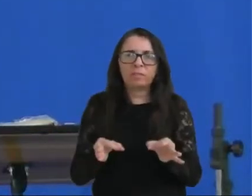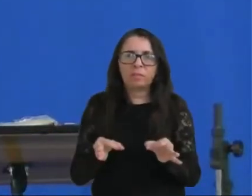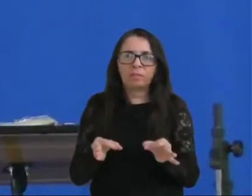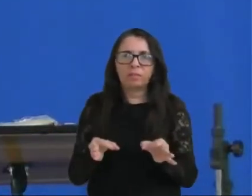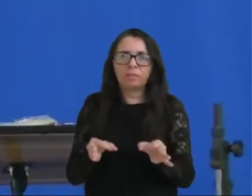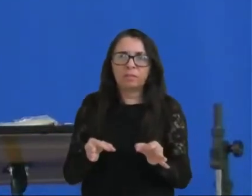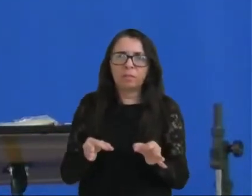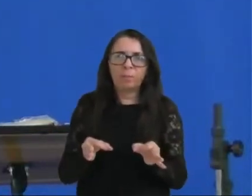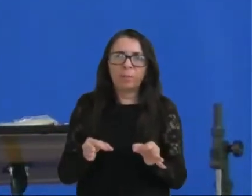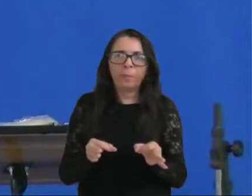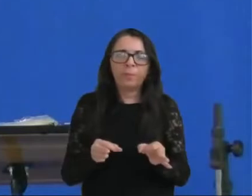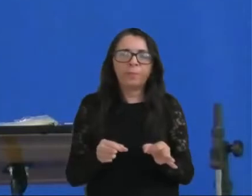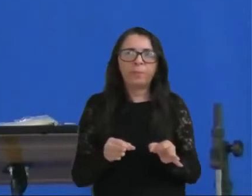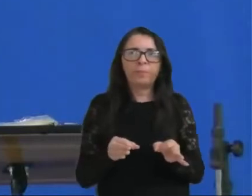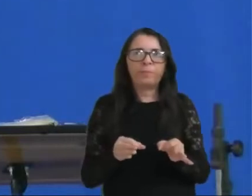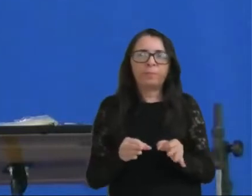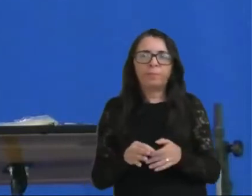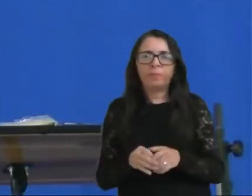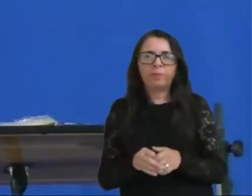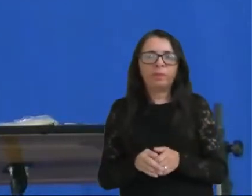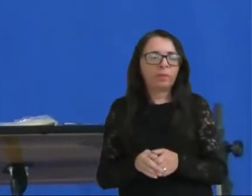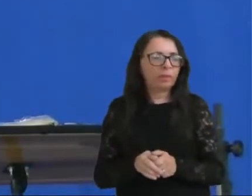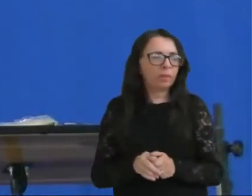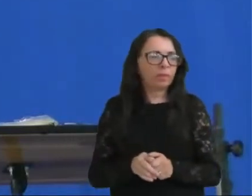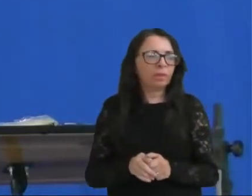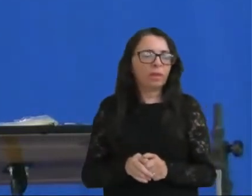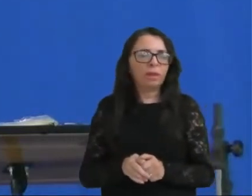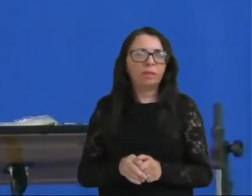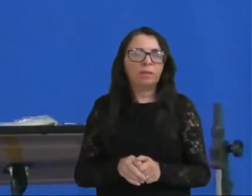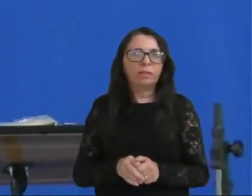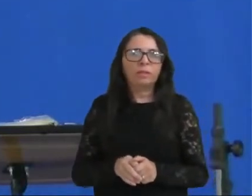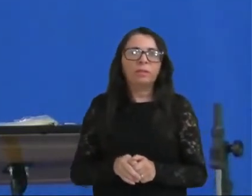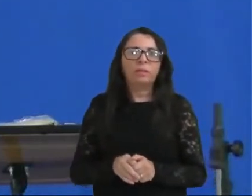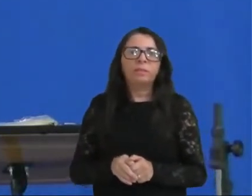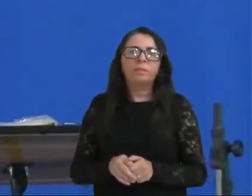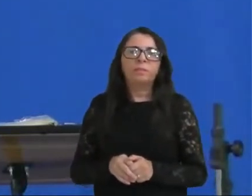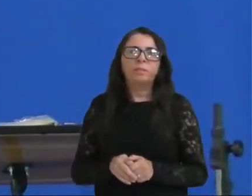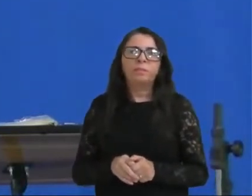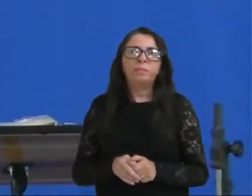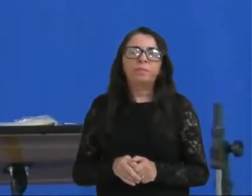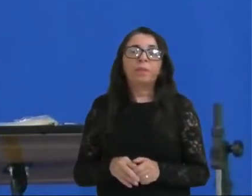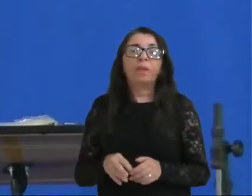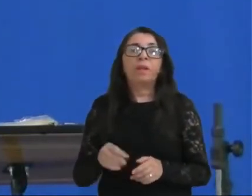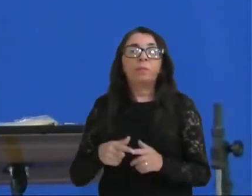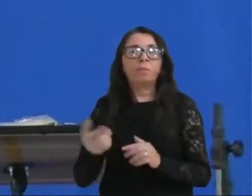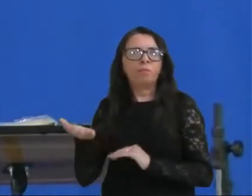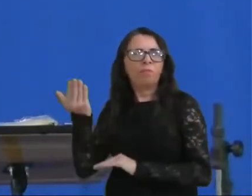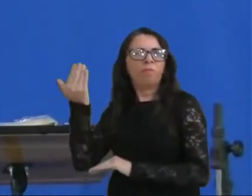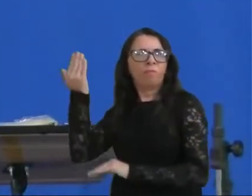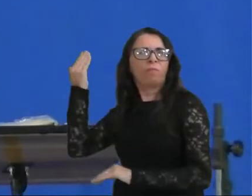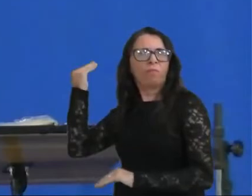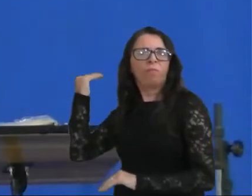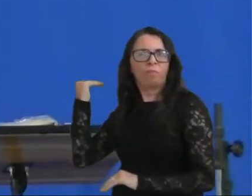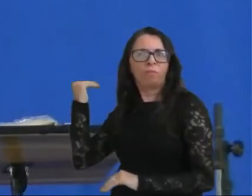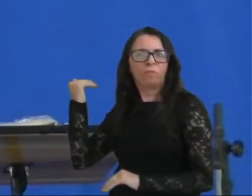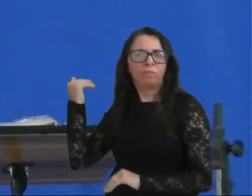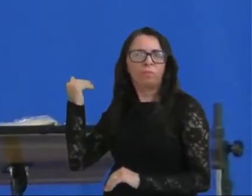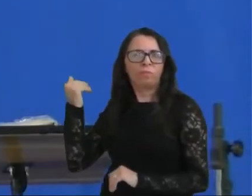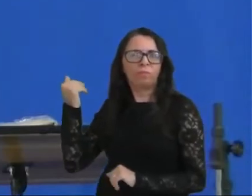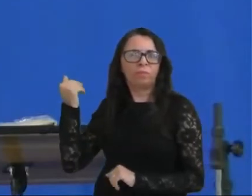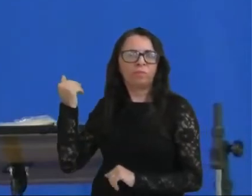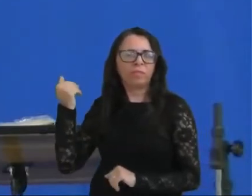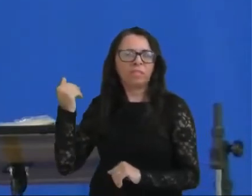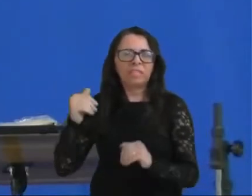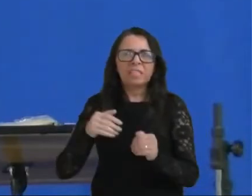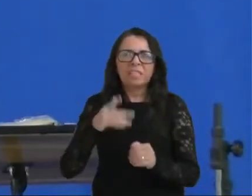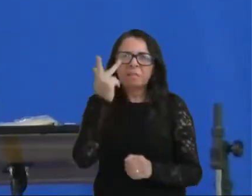que pôs à prova os que diziam ser apóstolos, mas não são. E descobri que eles eram